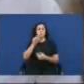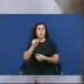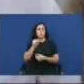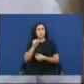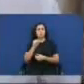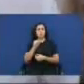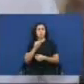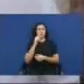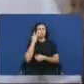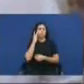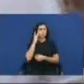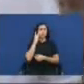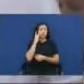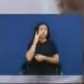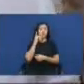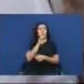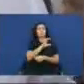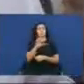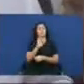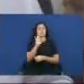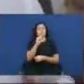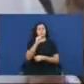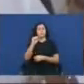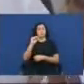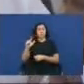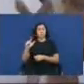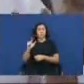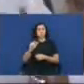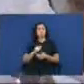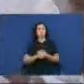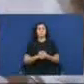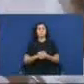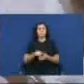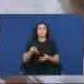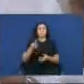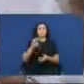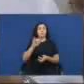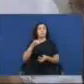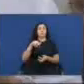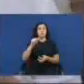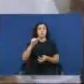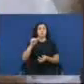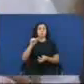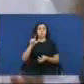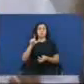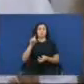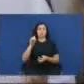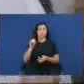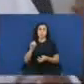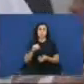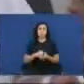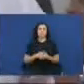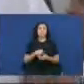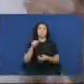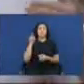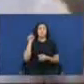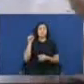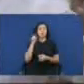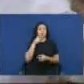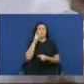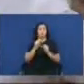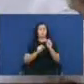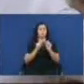engano, é o coordenador da FAAL. Reinaldo, isso, é o Reinaldo. Ele, para que a